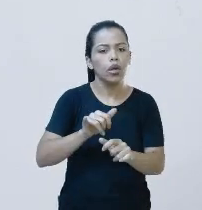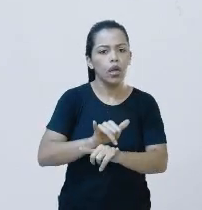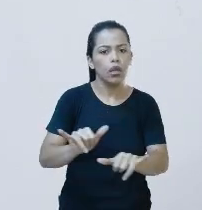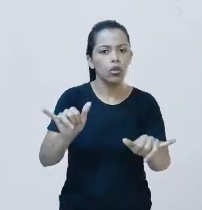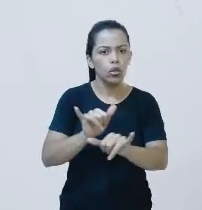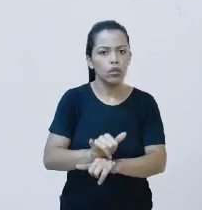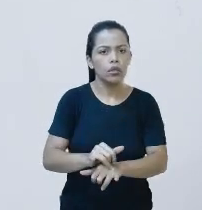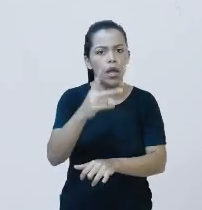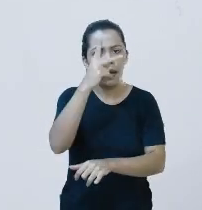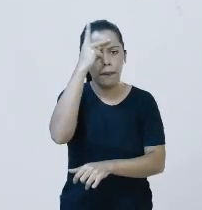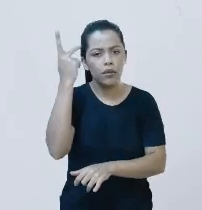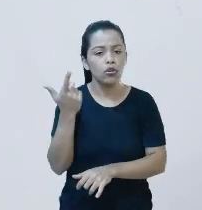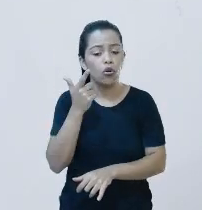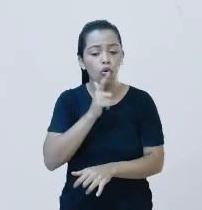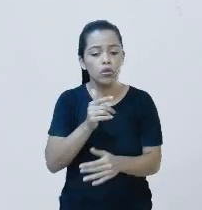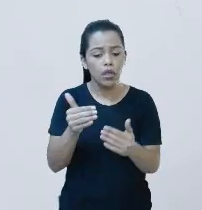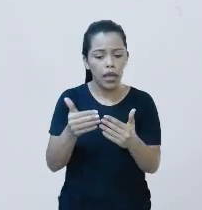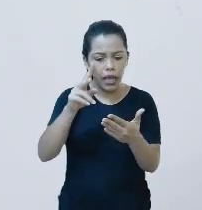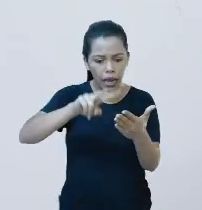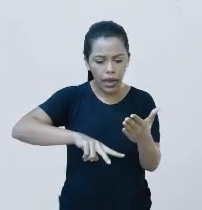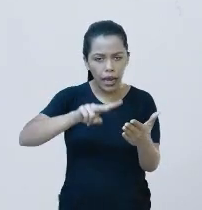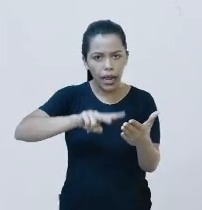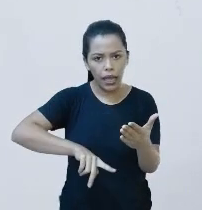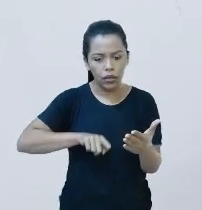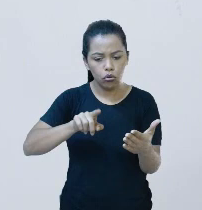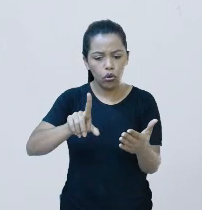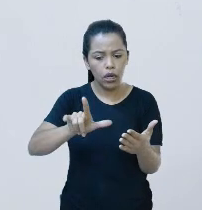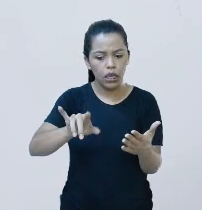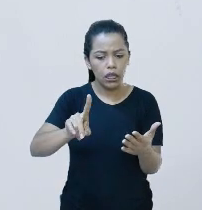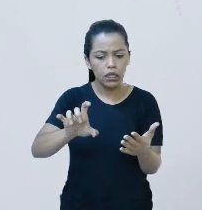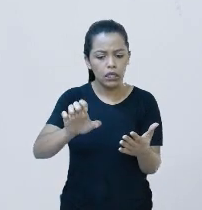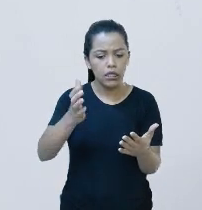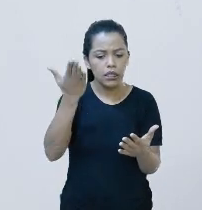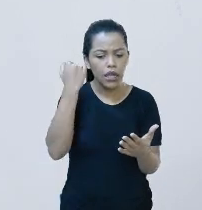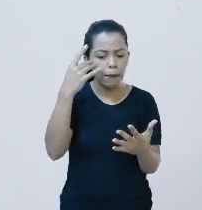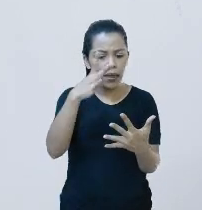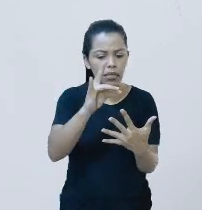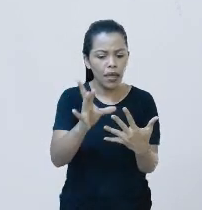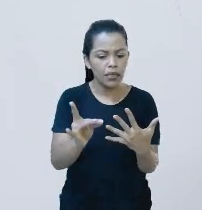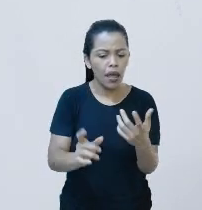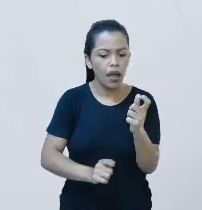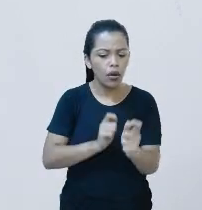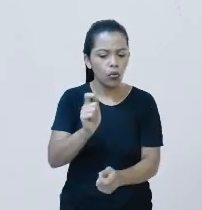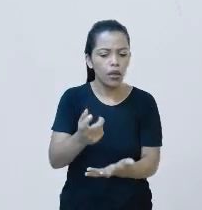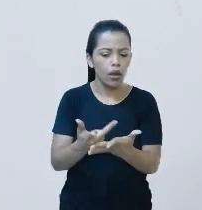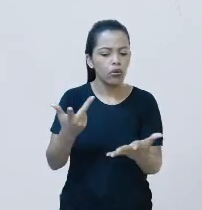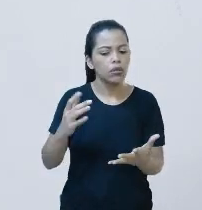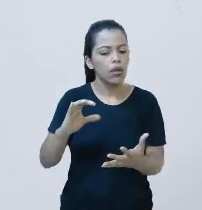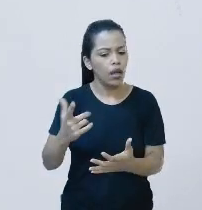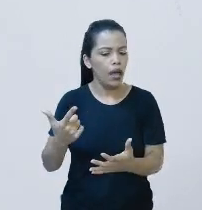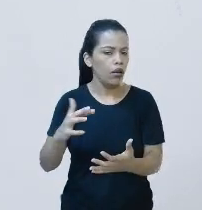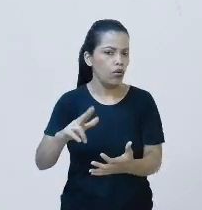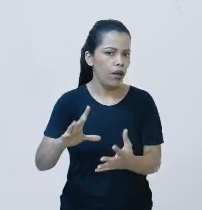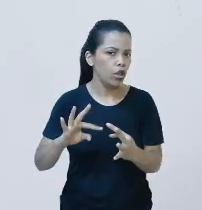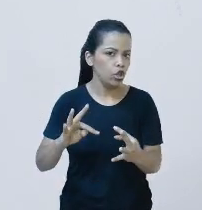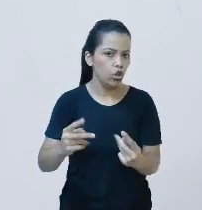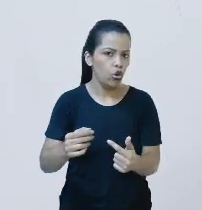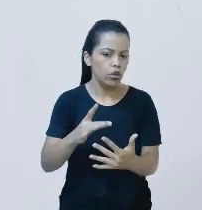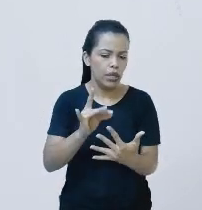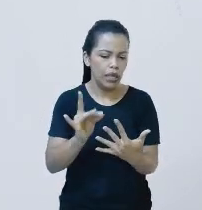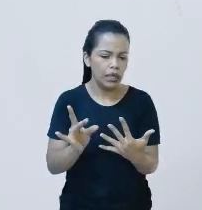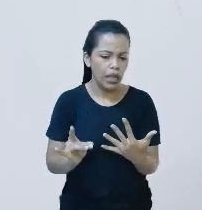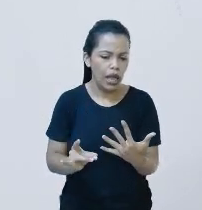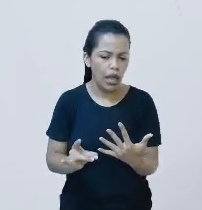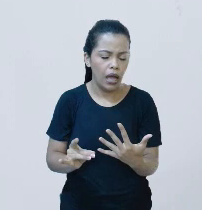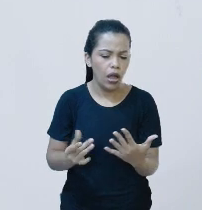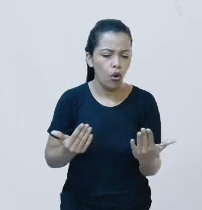notícia. A pessoa consegue, a partir daquele parágrafo, saber bem detalhado o que se passa. Claro que não com todos os detalhes. Eu falei de forma